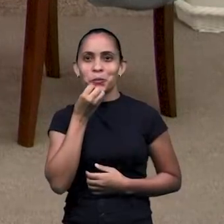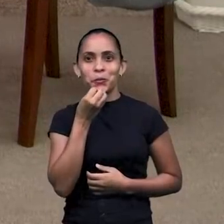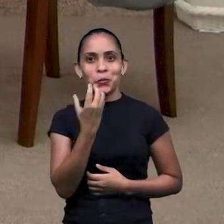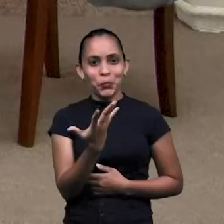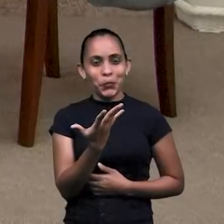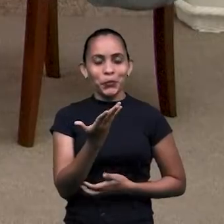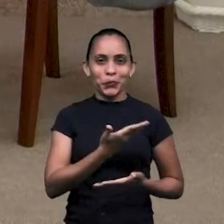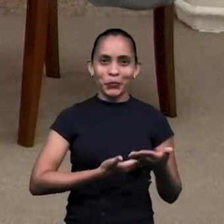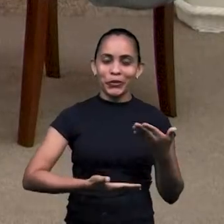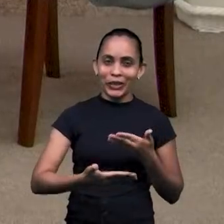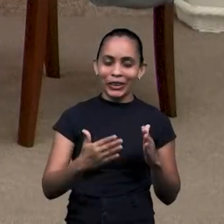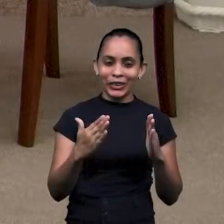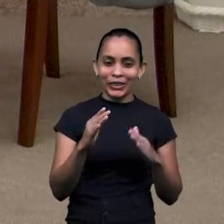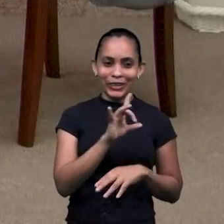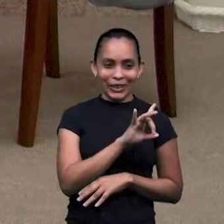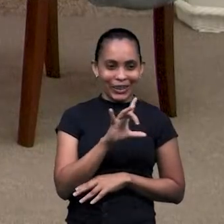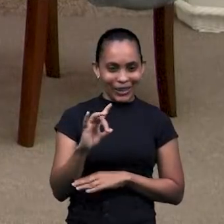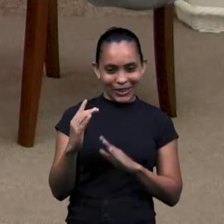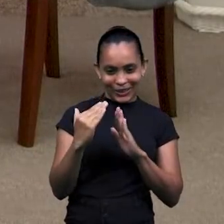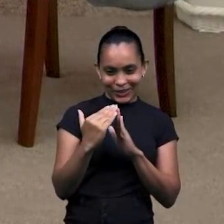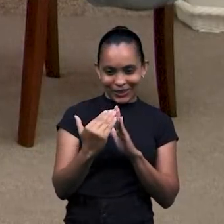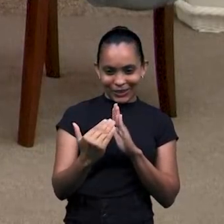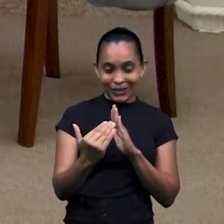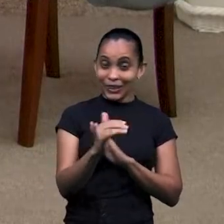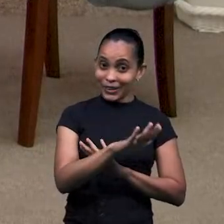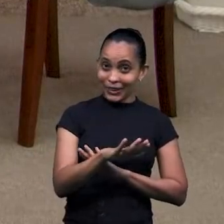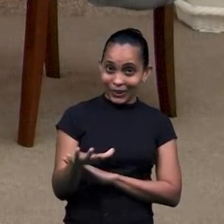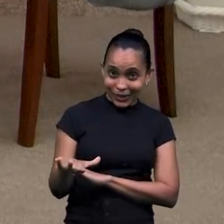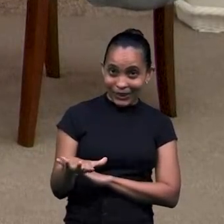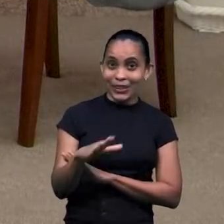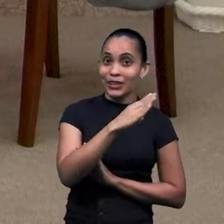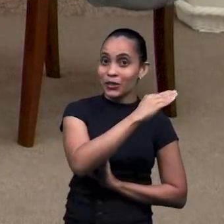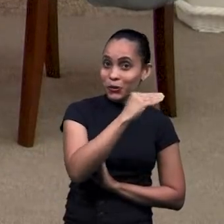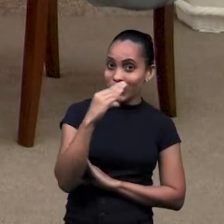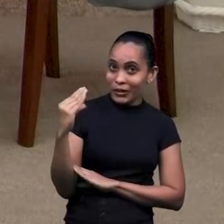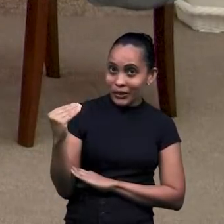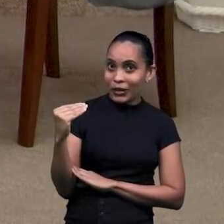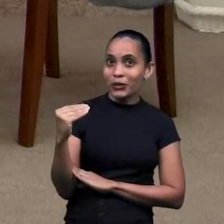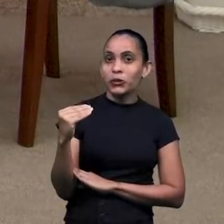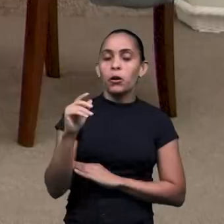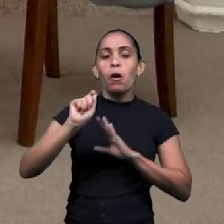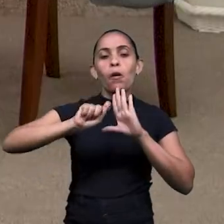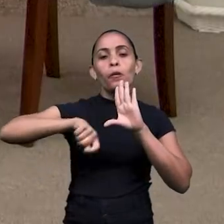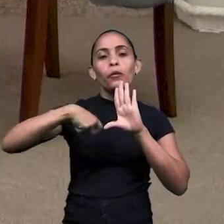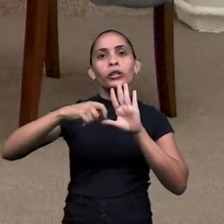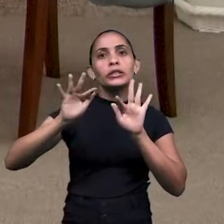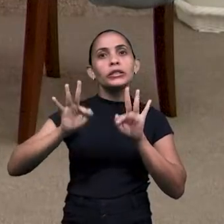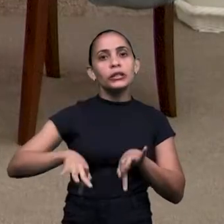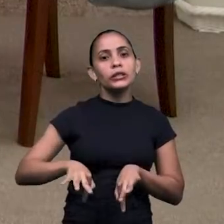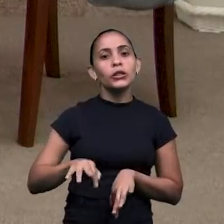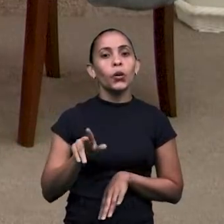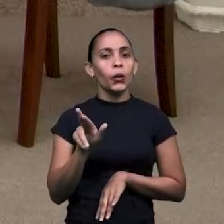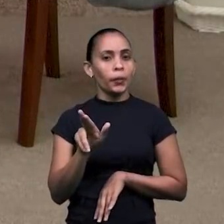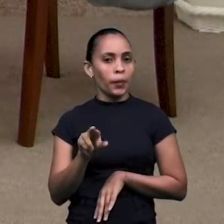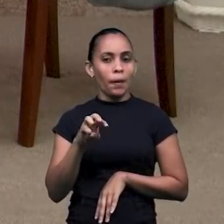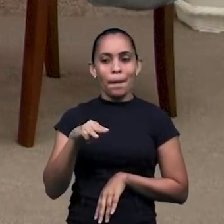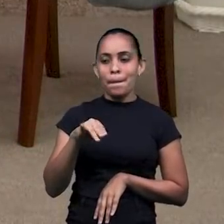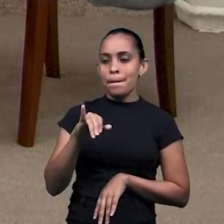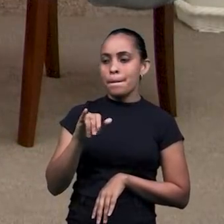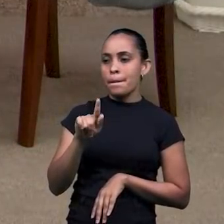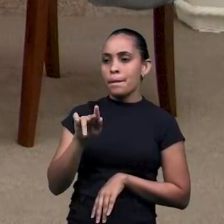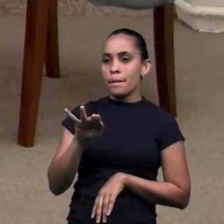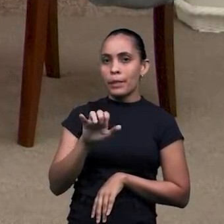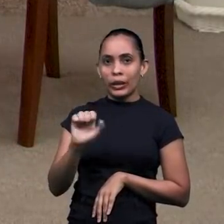encanta a participação de cada criança, cada intermediário, adolescente. O último vídeo, por exemplo, são dos irmãos